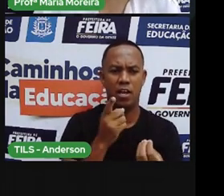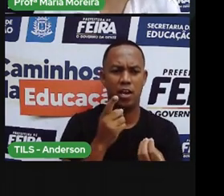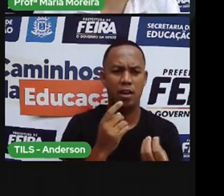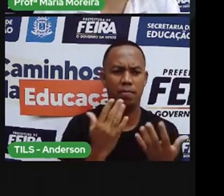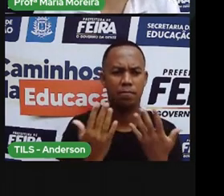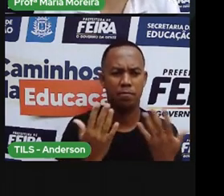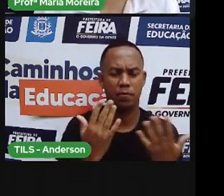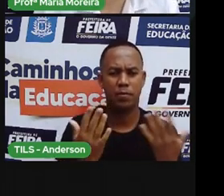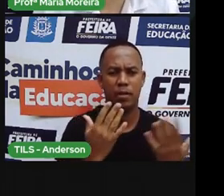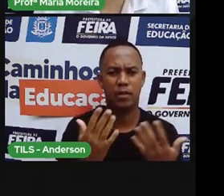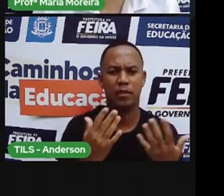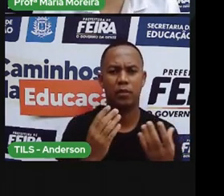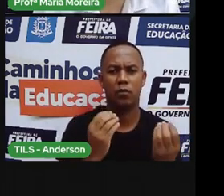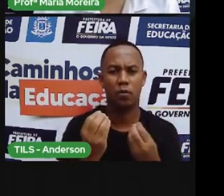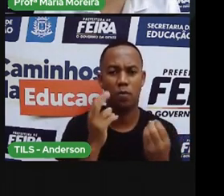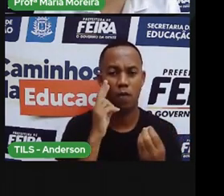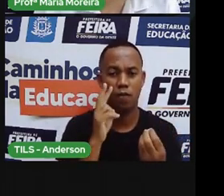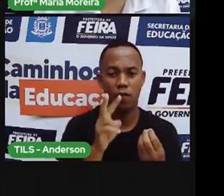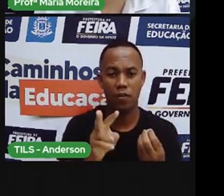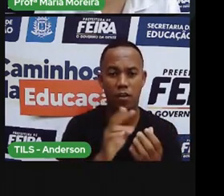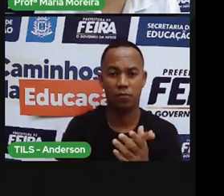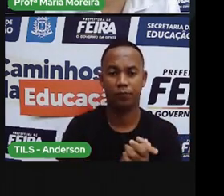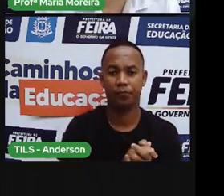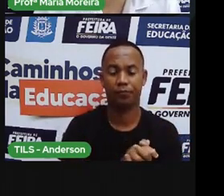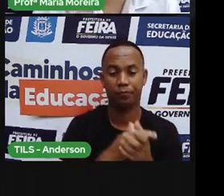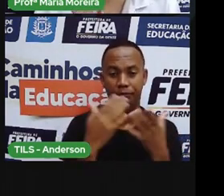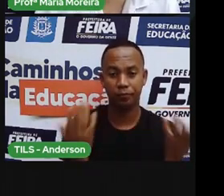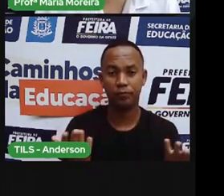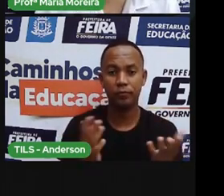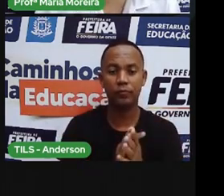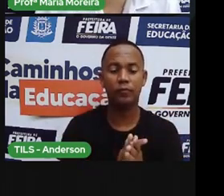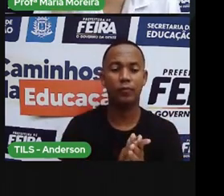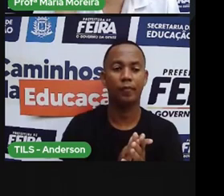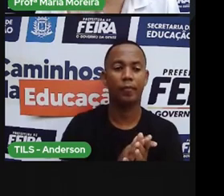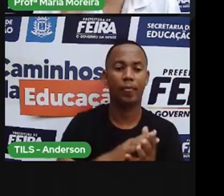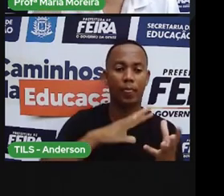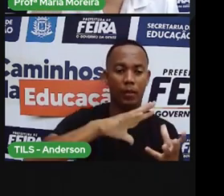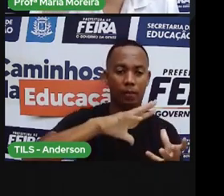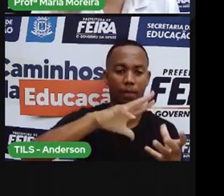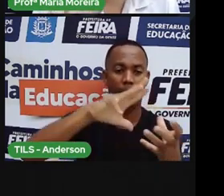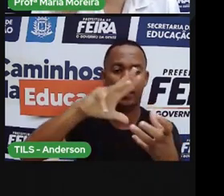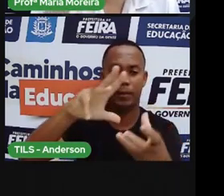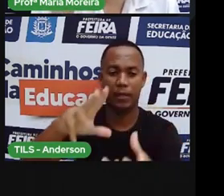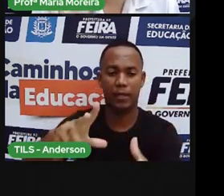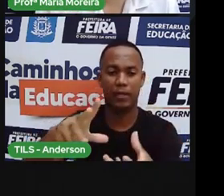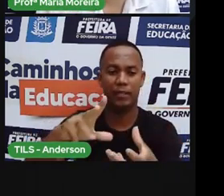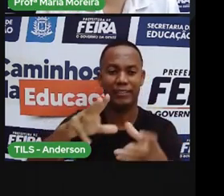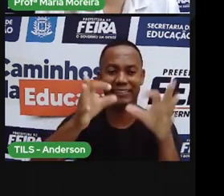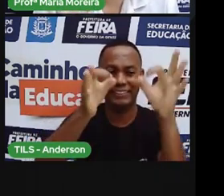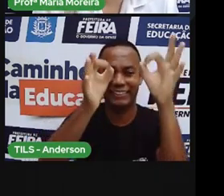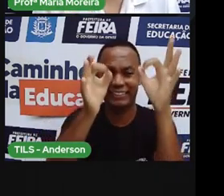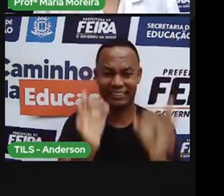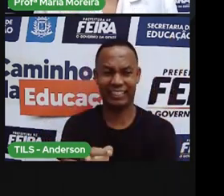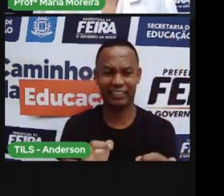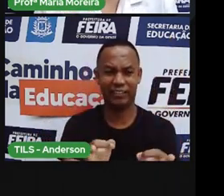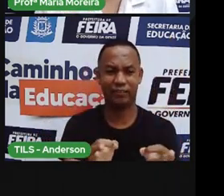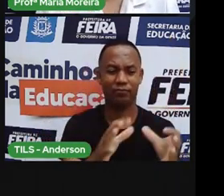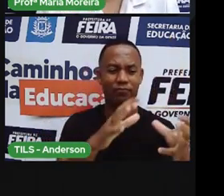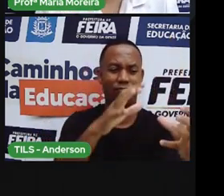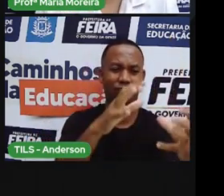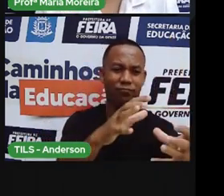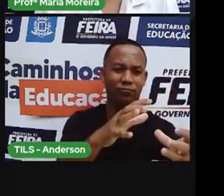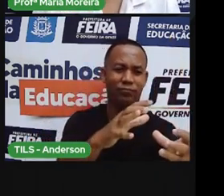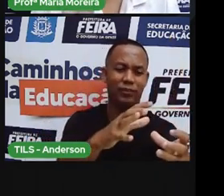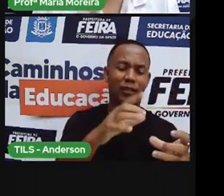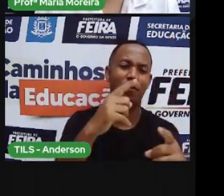que chega até nós. Então, olha que sorte que nós tivemos. A Terra, ela está exatamente no lugar que ela deveria